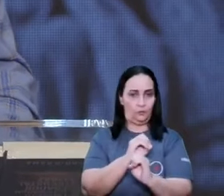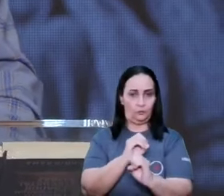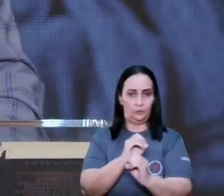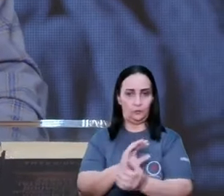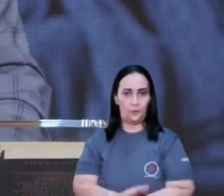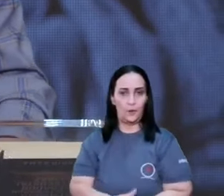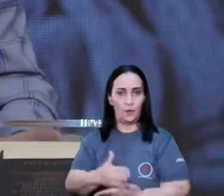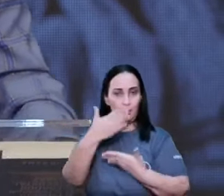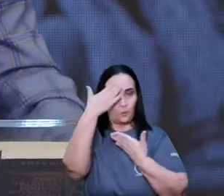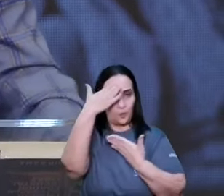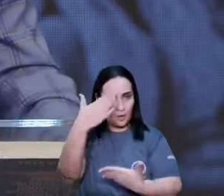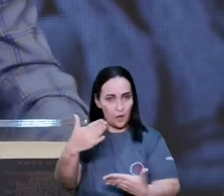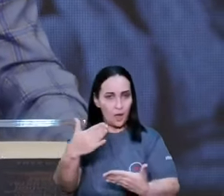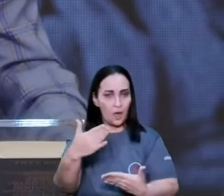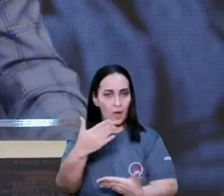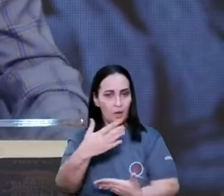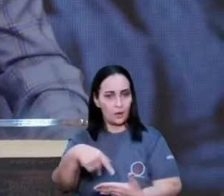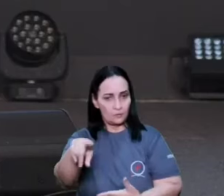pelas vossas